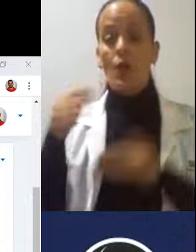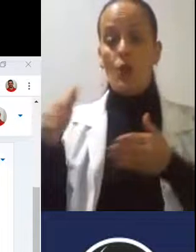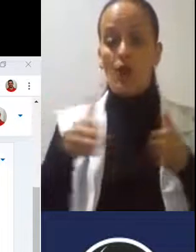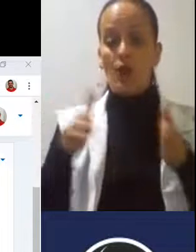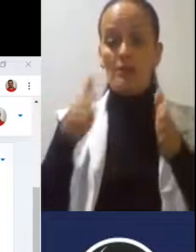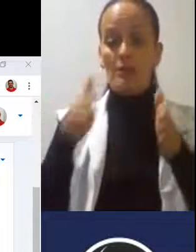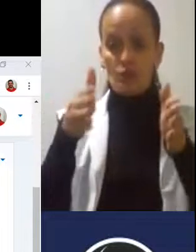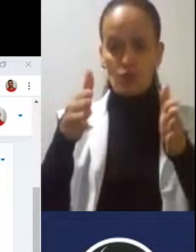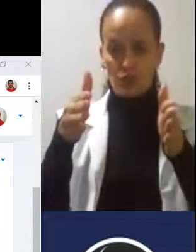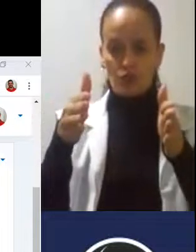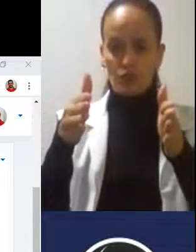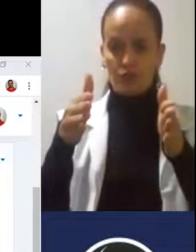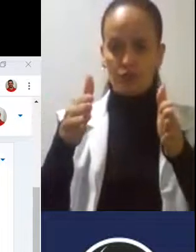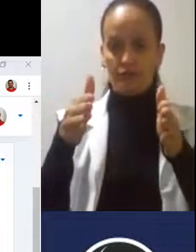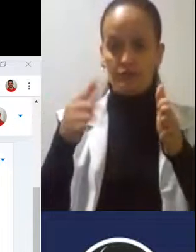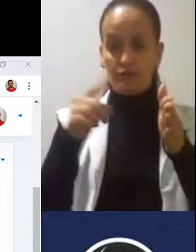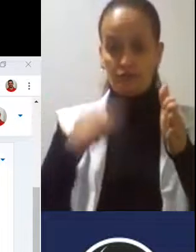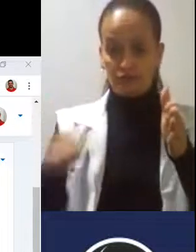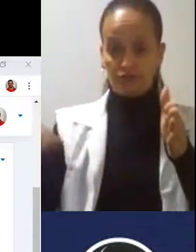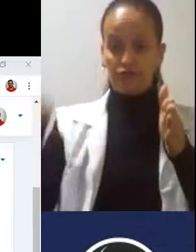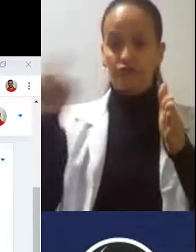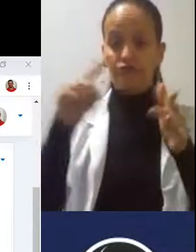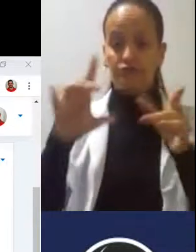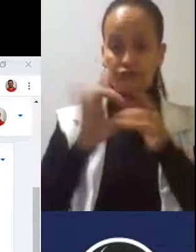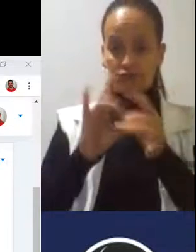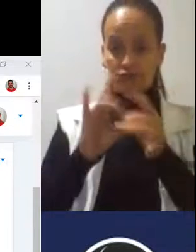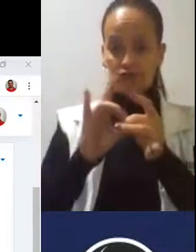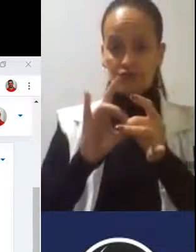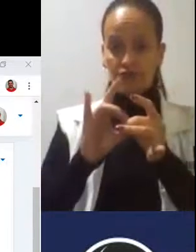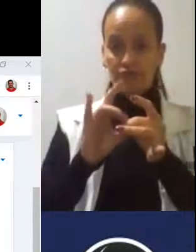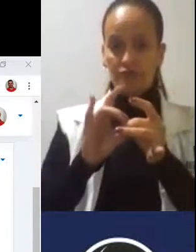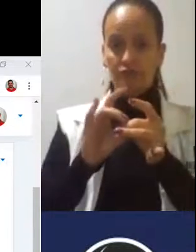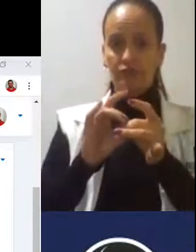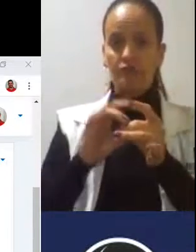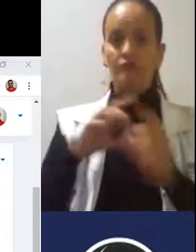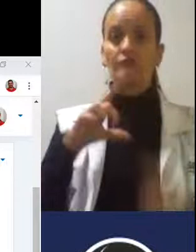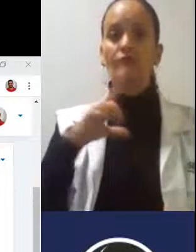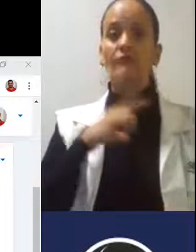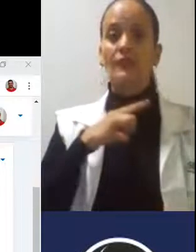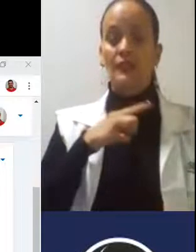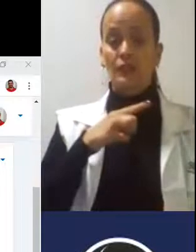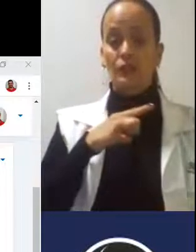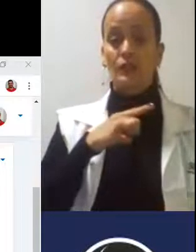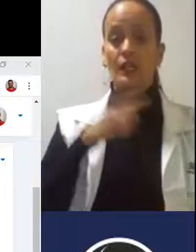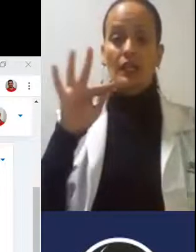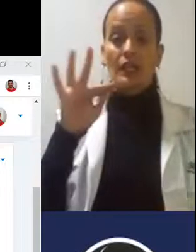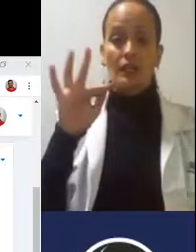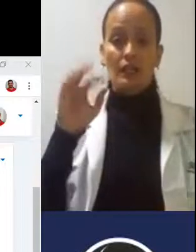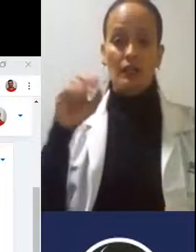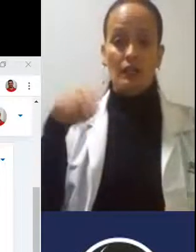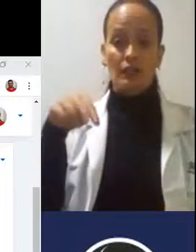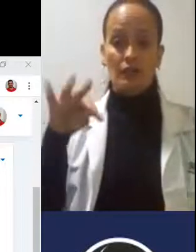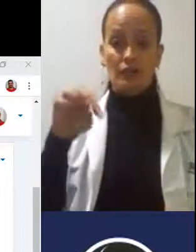Então, no circuito, a gente tem fonte de alimentação.